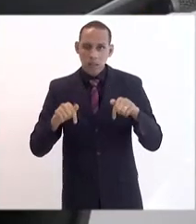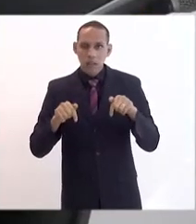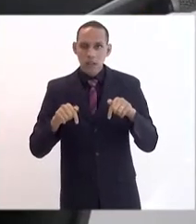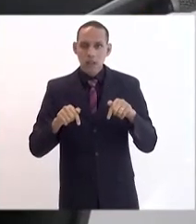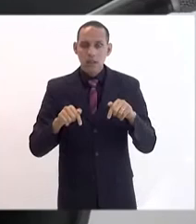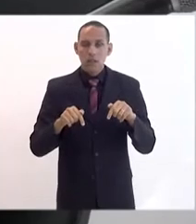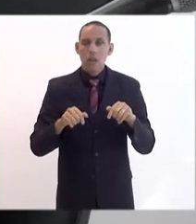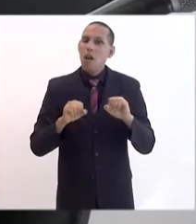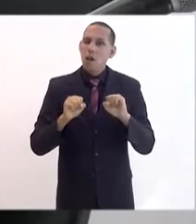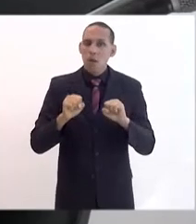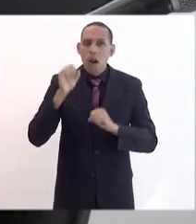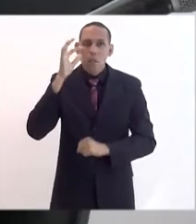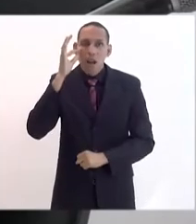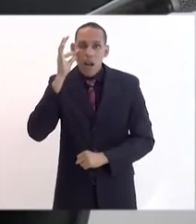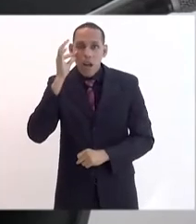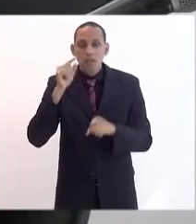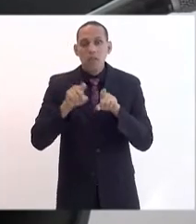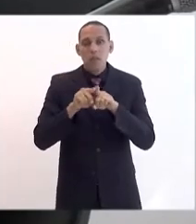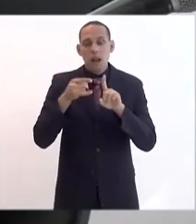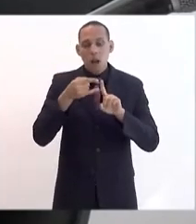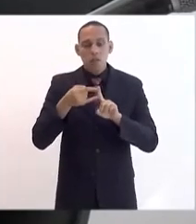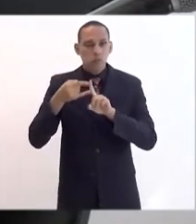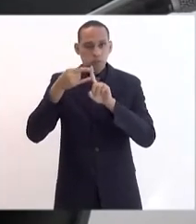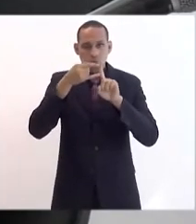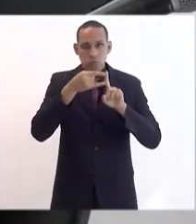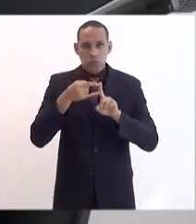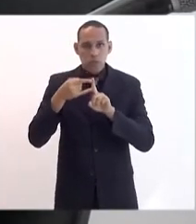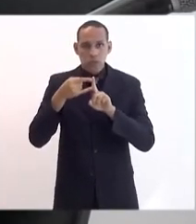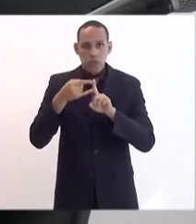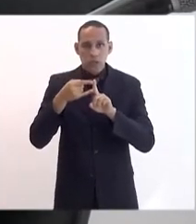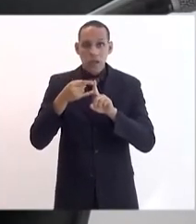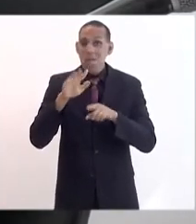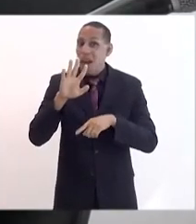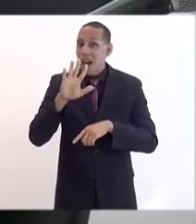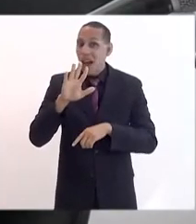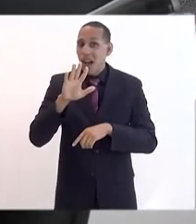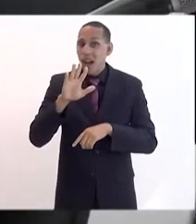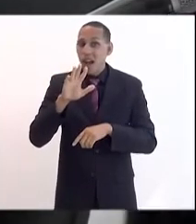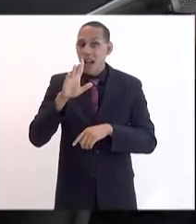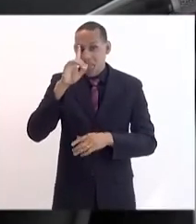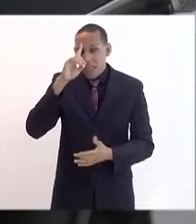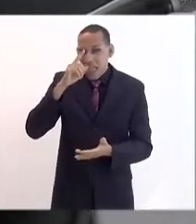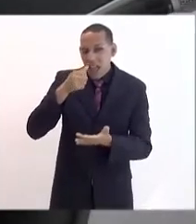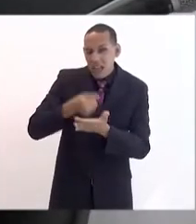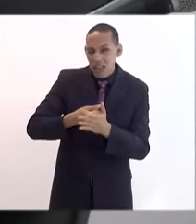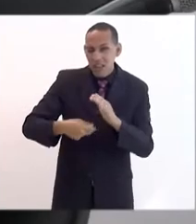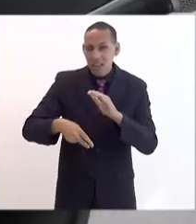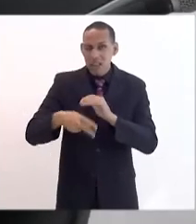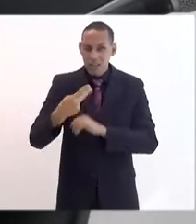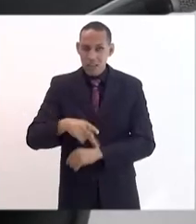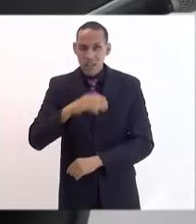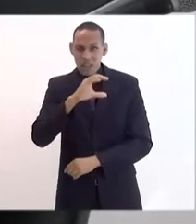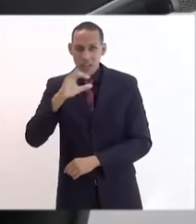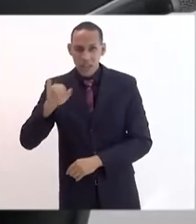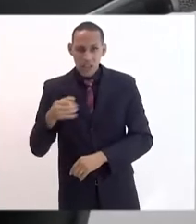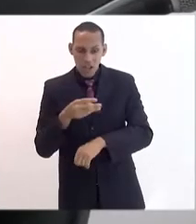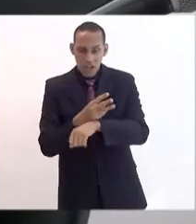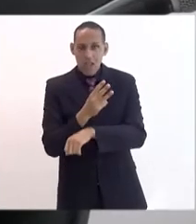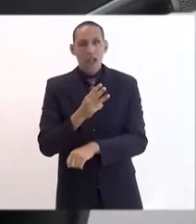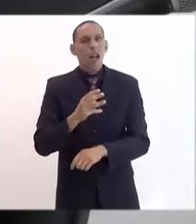pelo modo presencial e pelo Zoom. Jamais nenhuma deliberação da CCJ será feita pelo